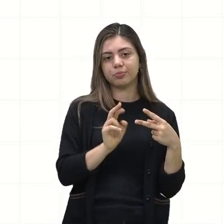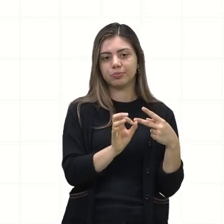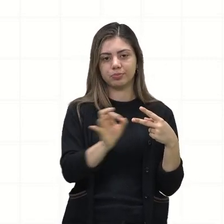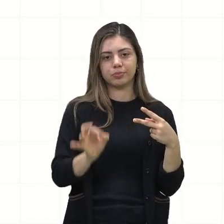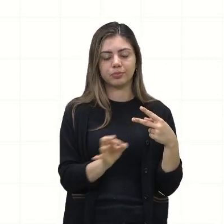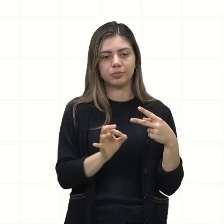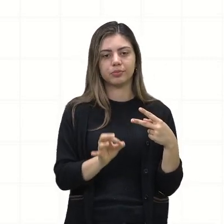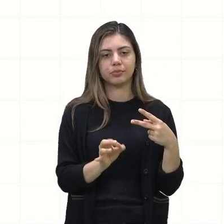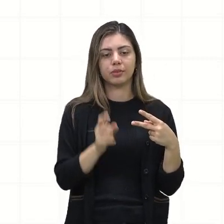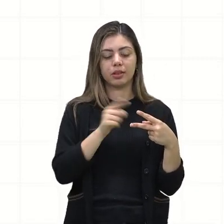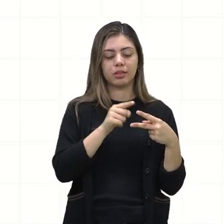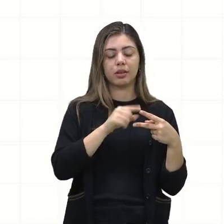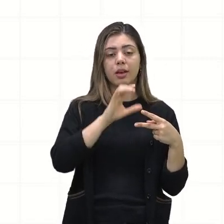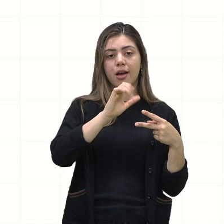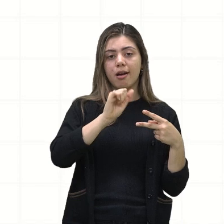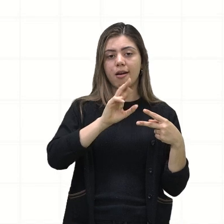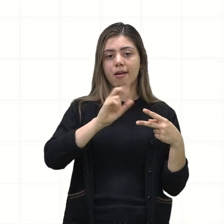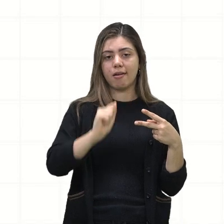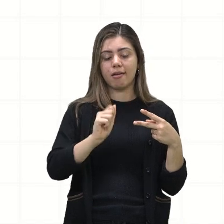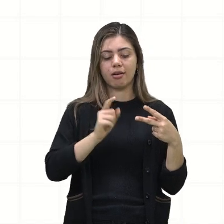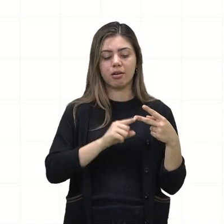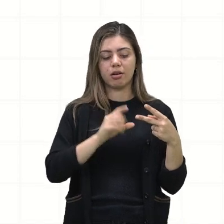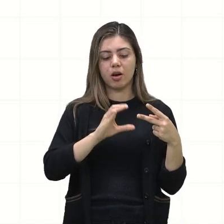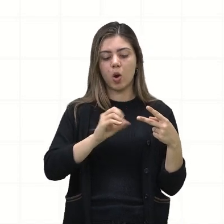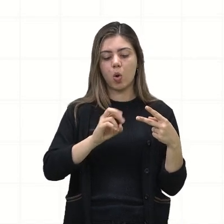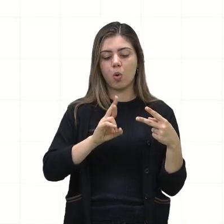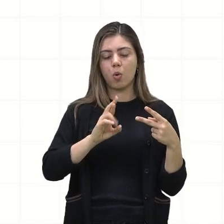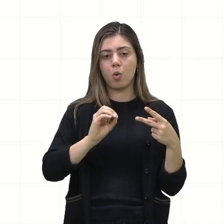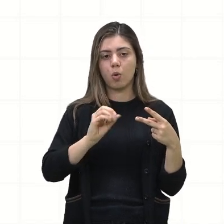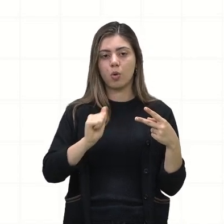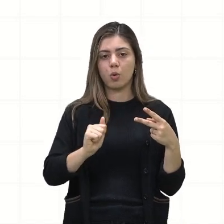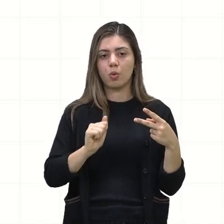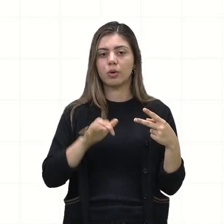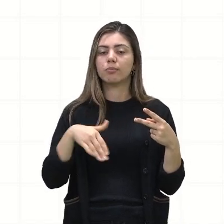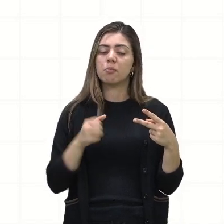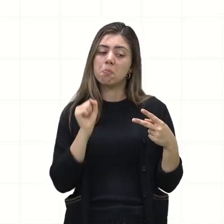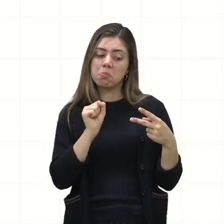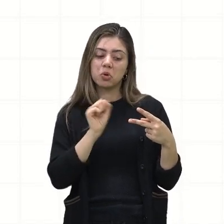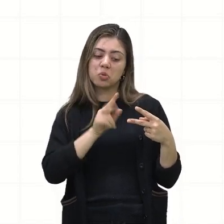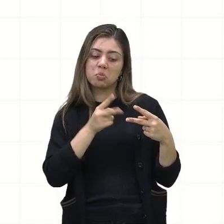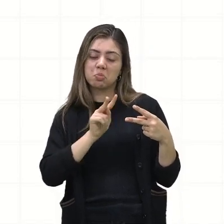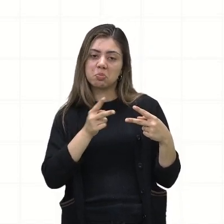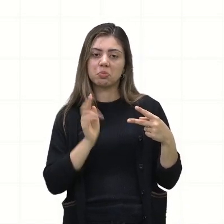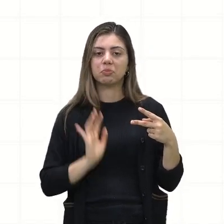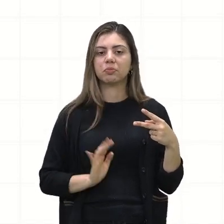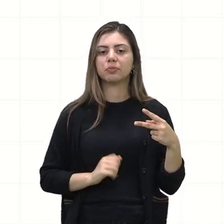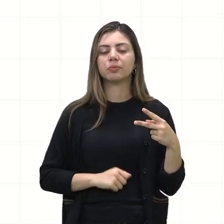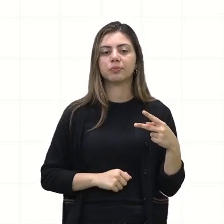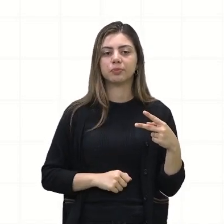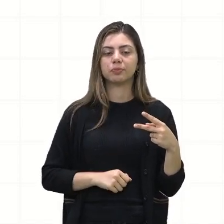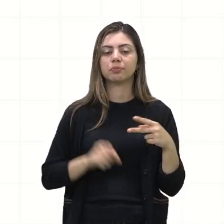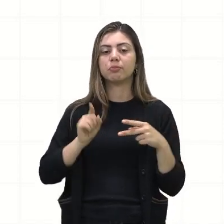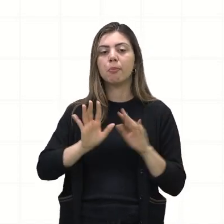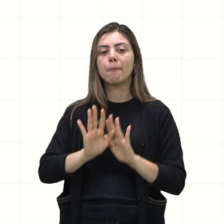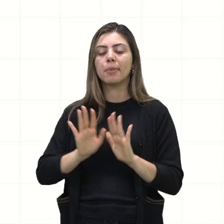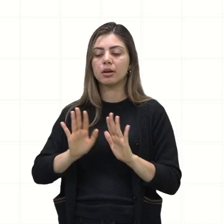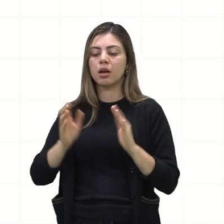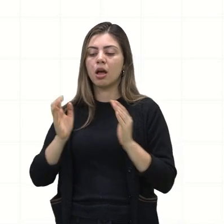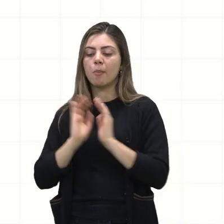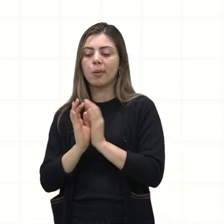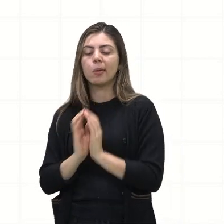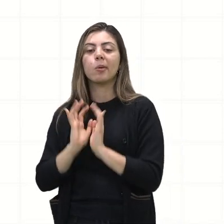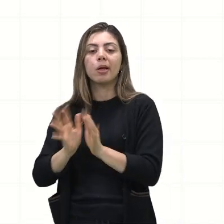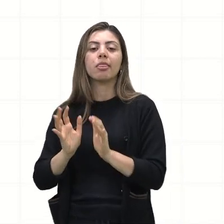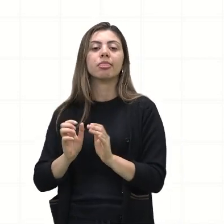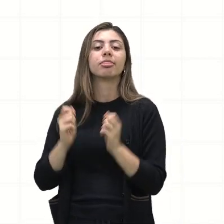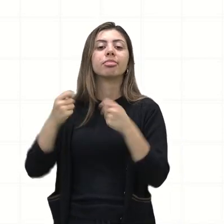Tá? Nós temos aqui duas possibilidades. Ou sai cara ou sai coroa. No dado, nós temos